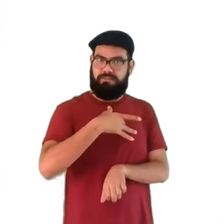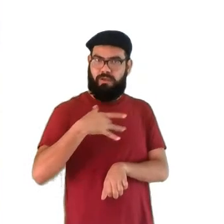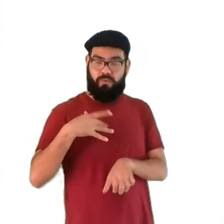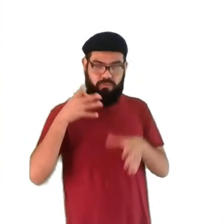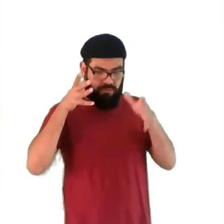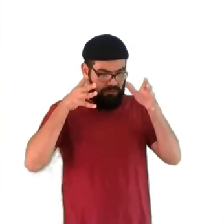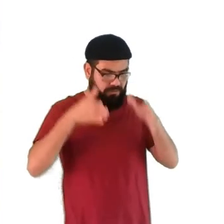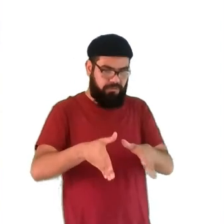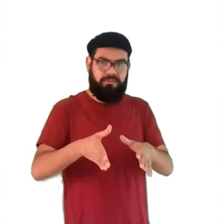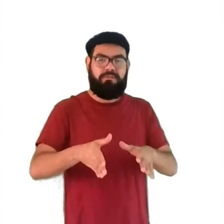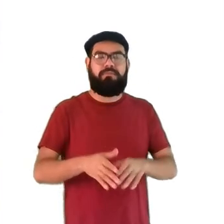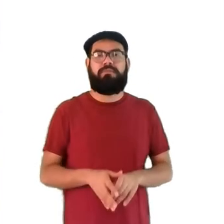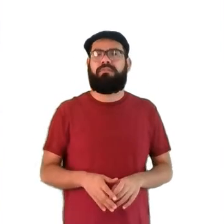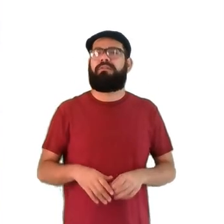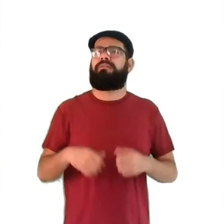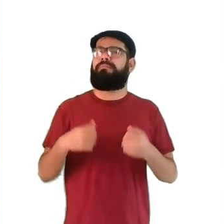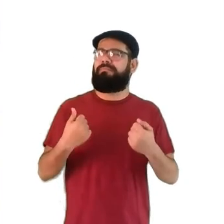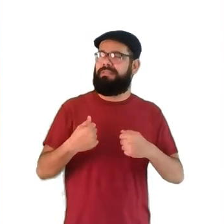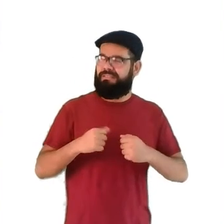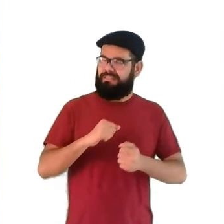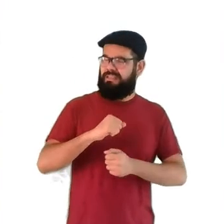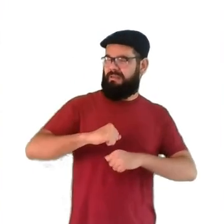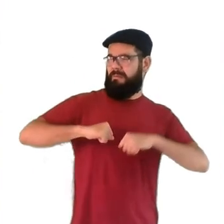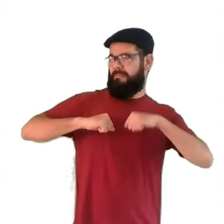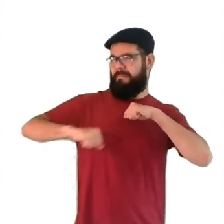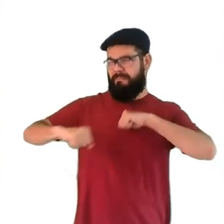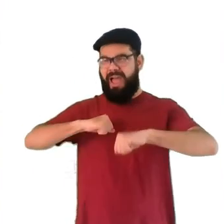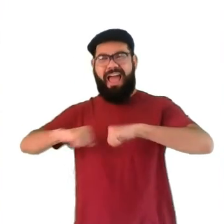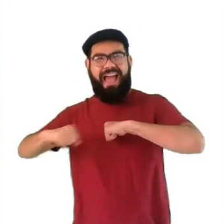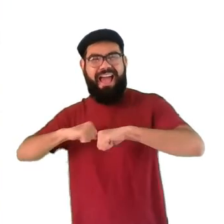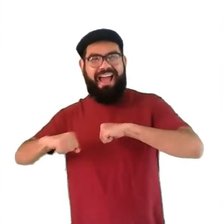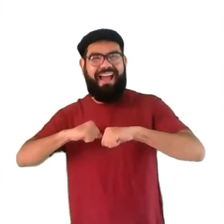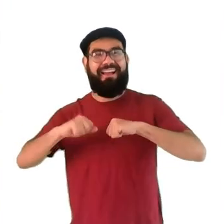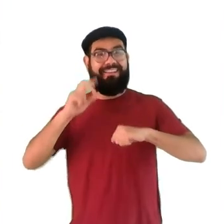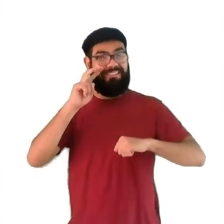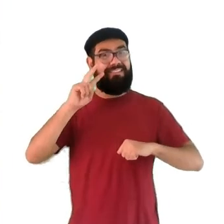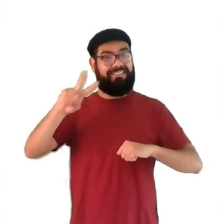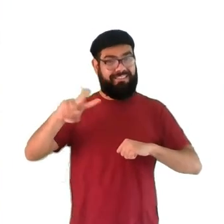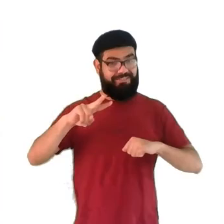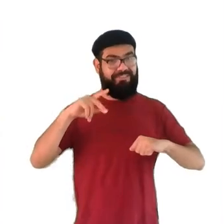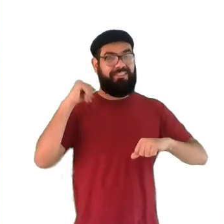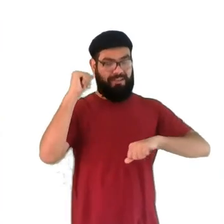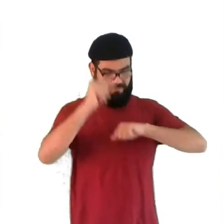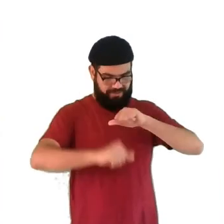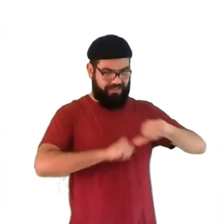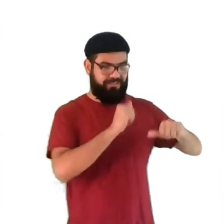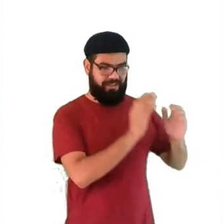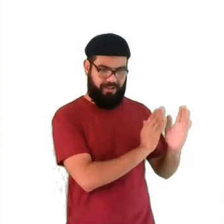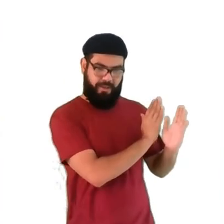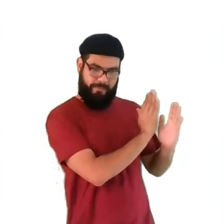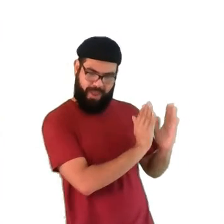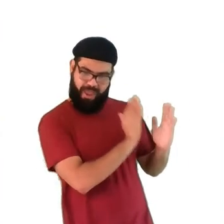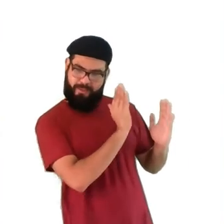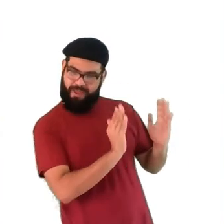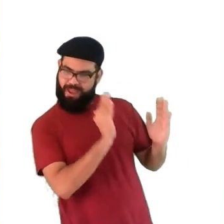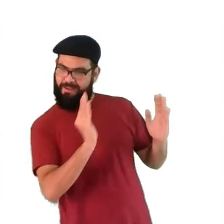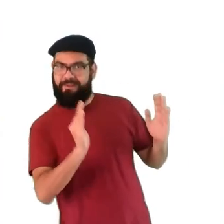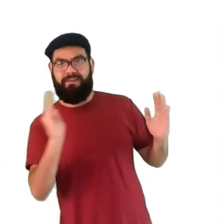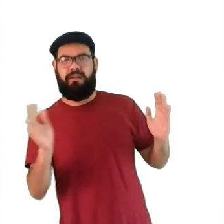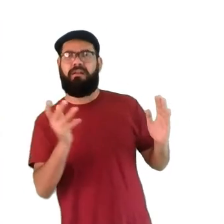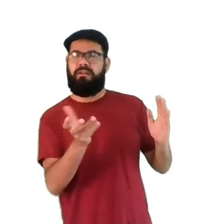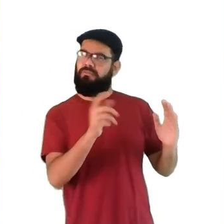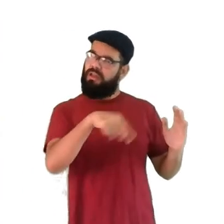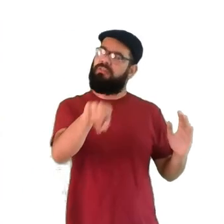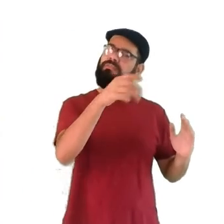nos exercitar, né? Vocês viram aí as mudanças que acontecem em cada fase da vida adulta? Então, eu quero que vocês tenham bons hábitos